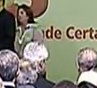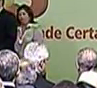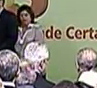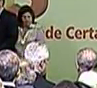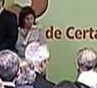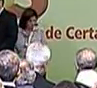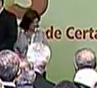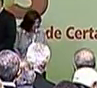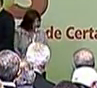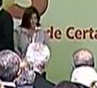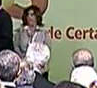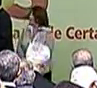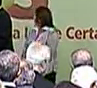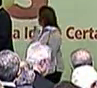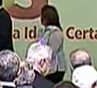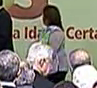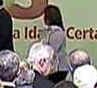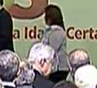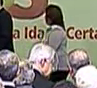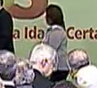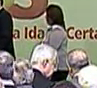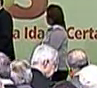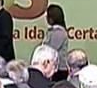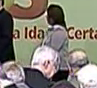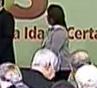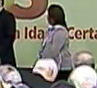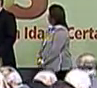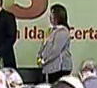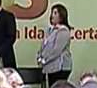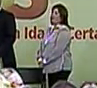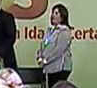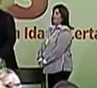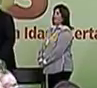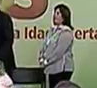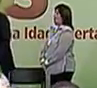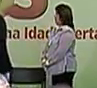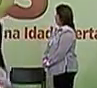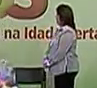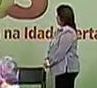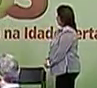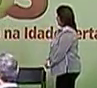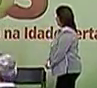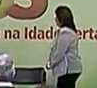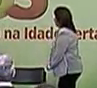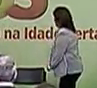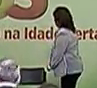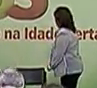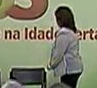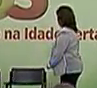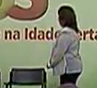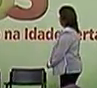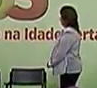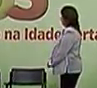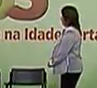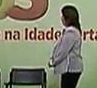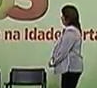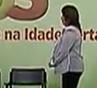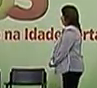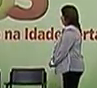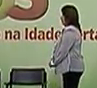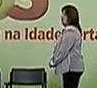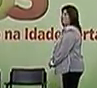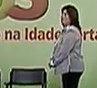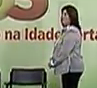Educação e que contribuem para a alfabetização e o letramento, tendo como eixo principal a formação continuada dos